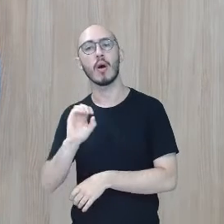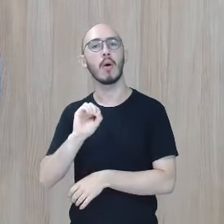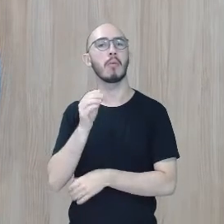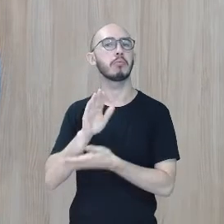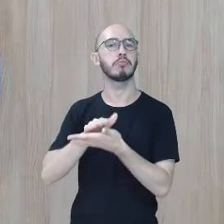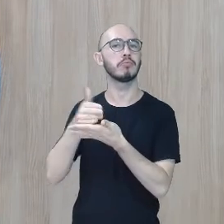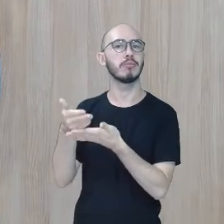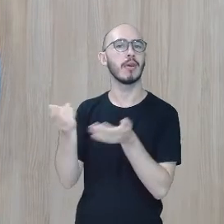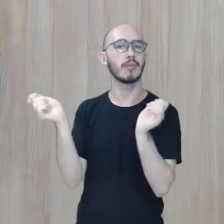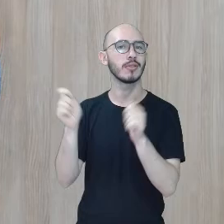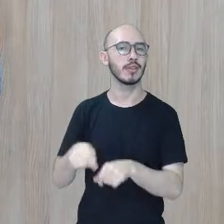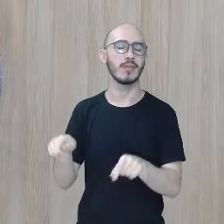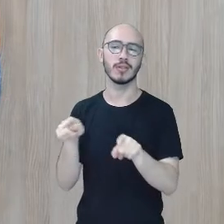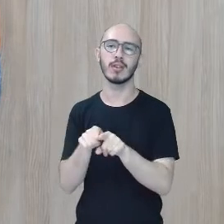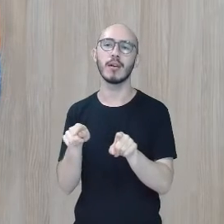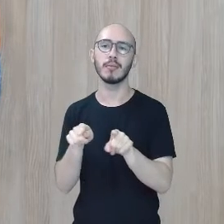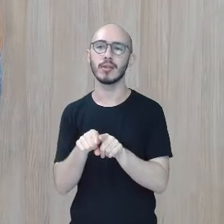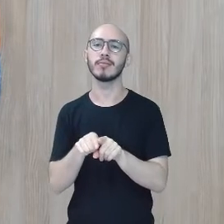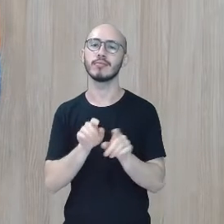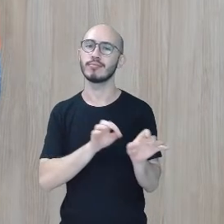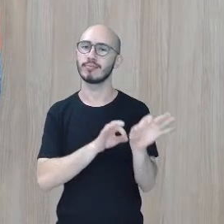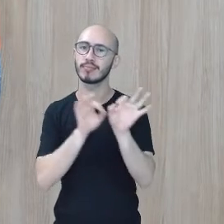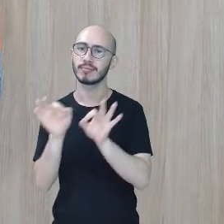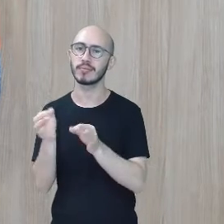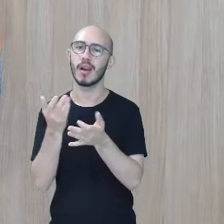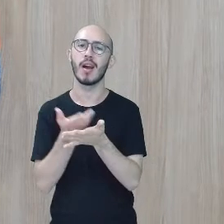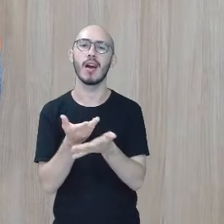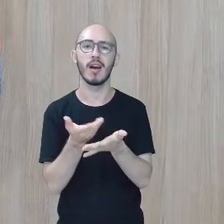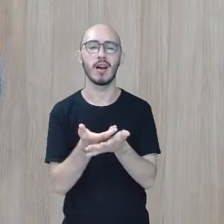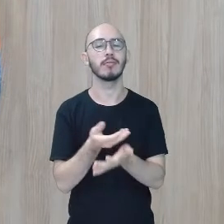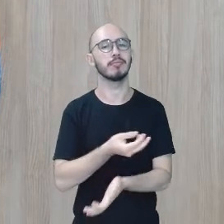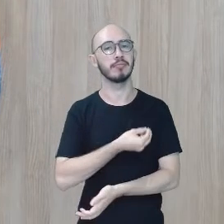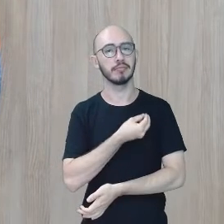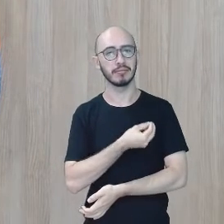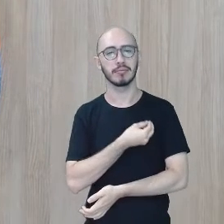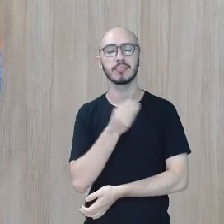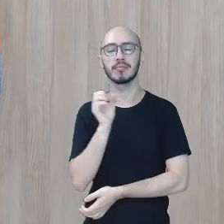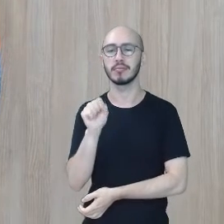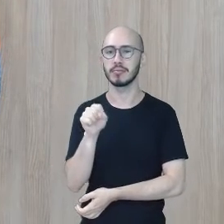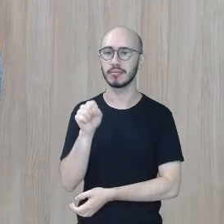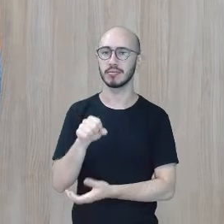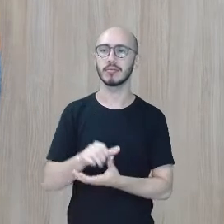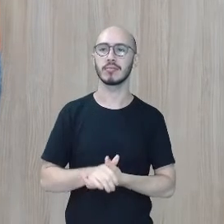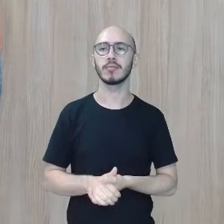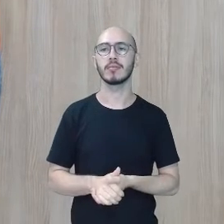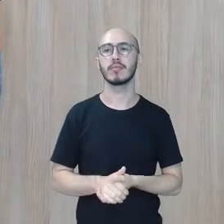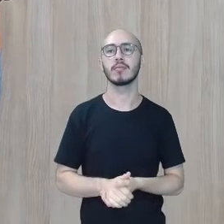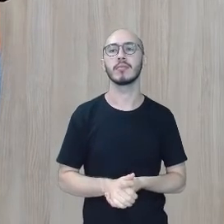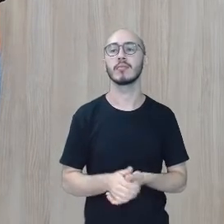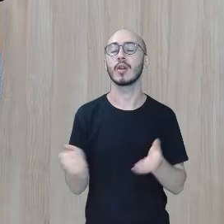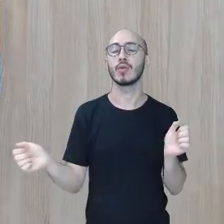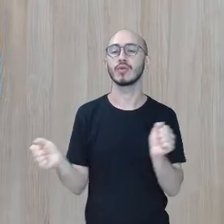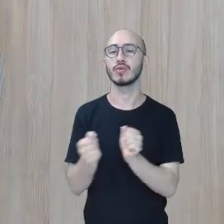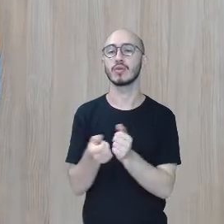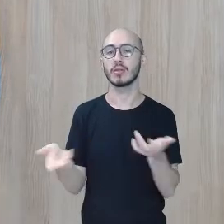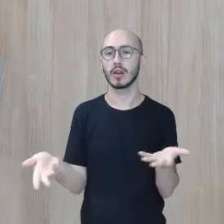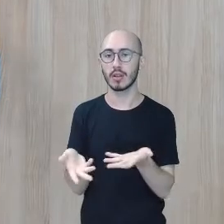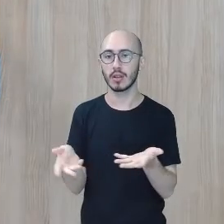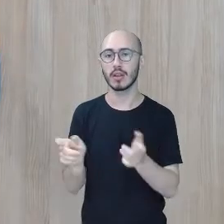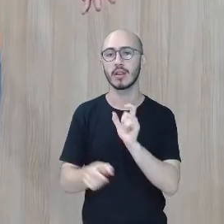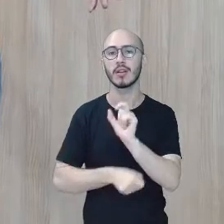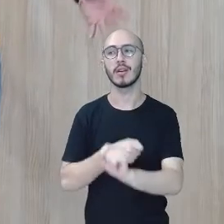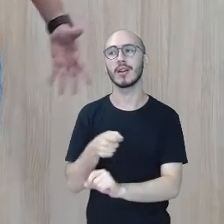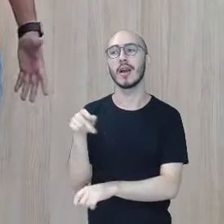computador, certo? Acompanhando aí nossas aulas ao vivo, certo? Quem está me acompanhando hoje aqui é a